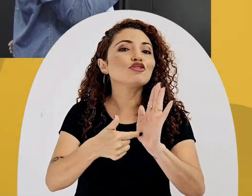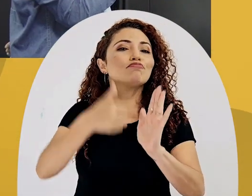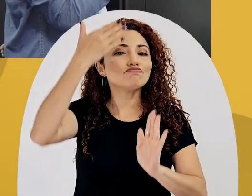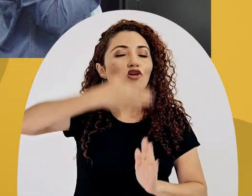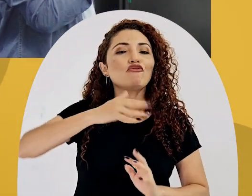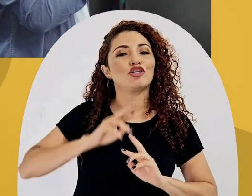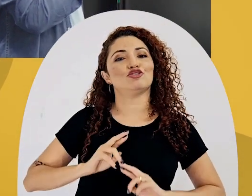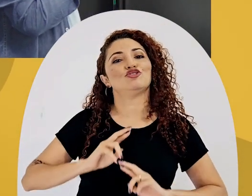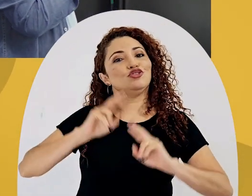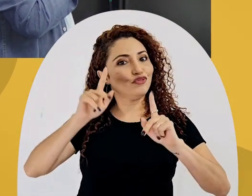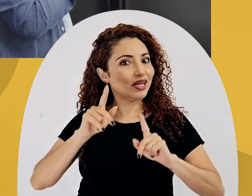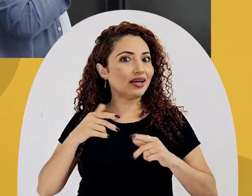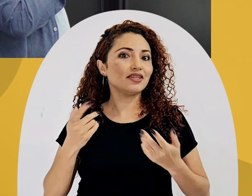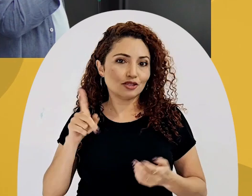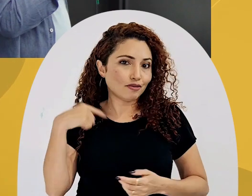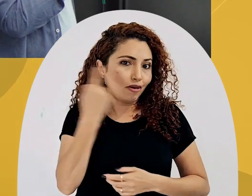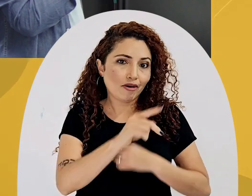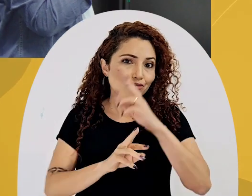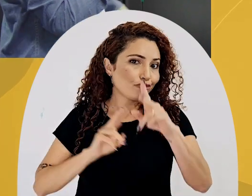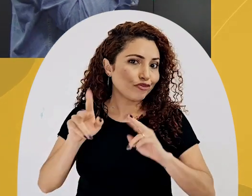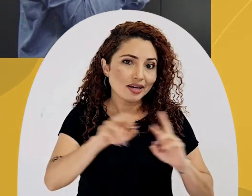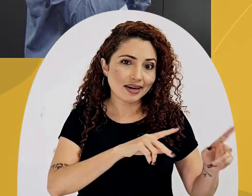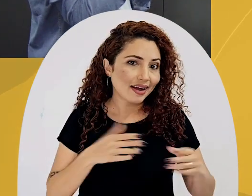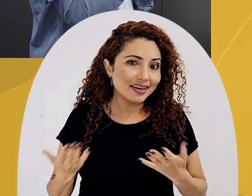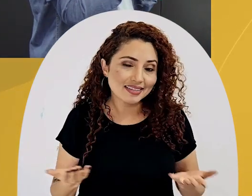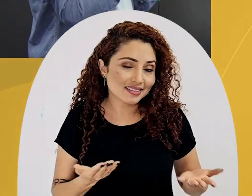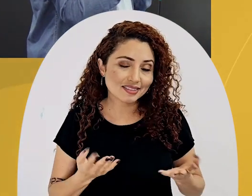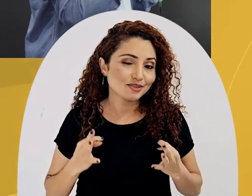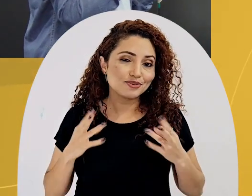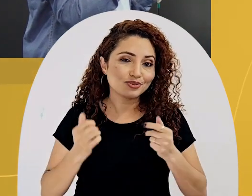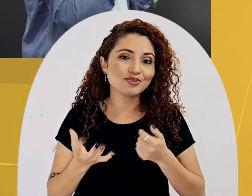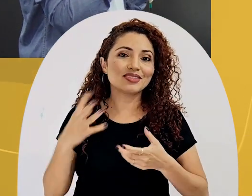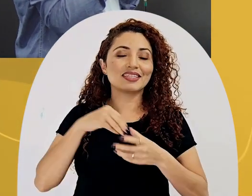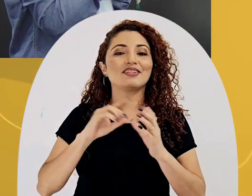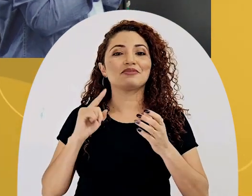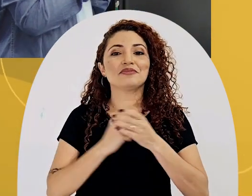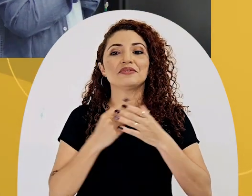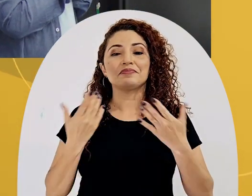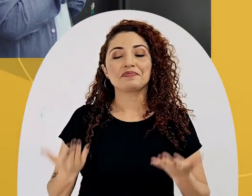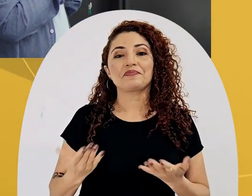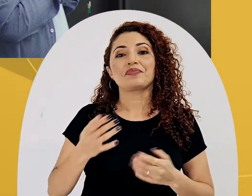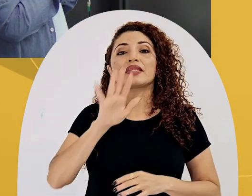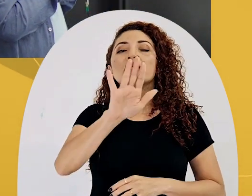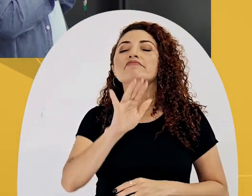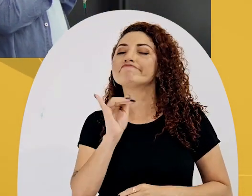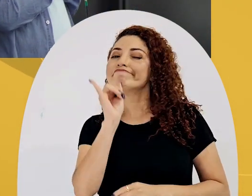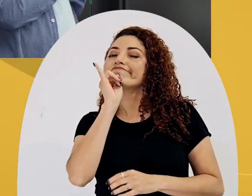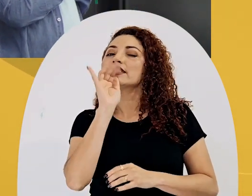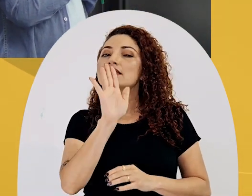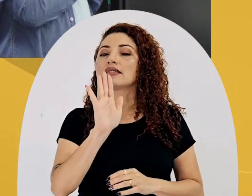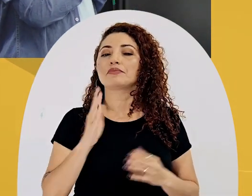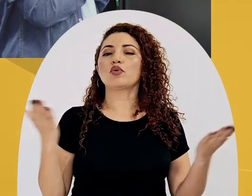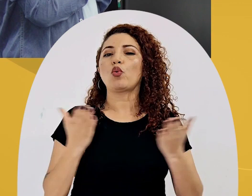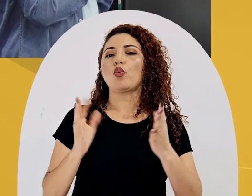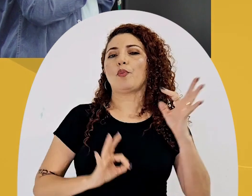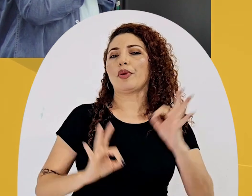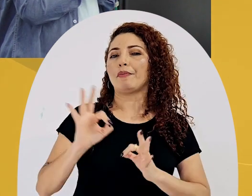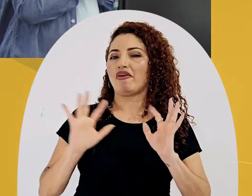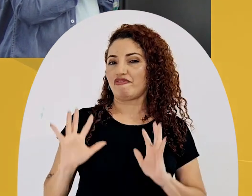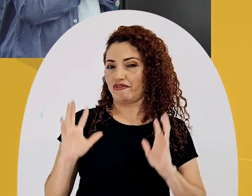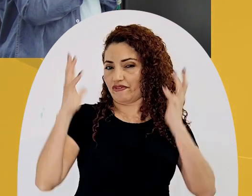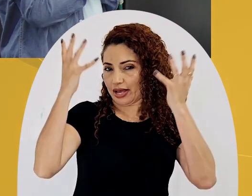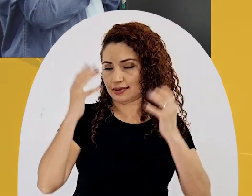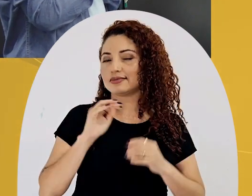continuando exercitando, vamos supor que hoje a gente faça uma festa, né? Vamos entender um pouco mais sobre essa